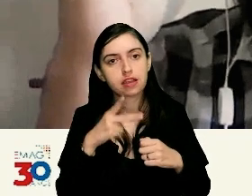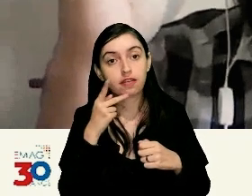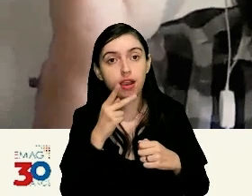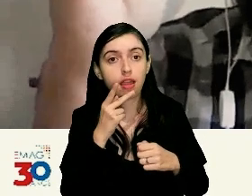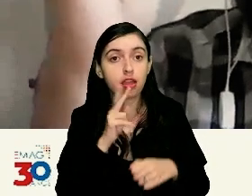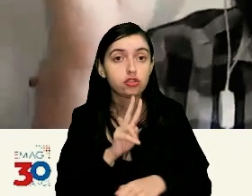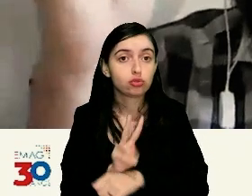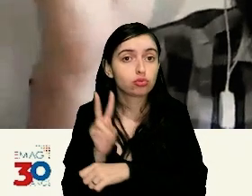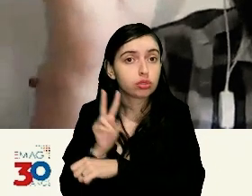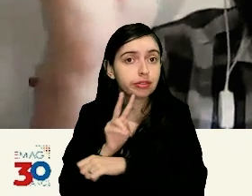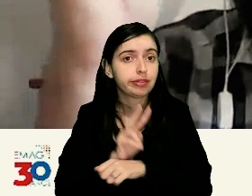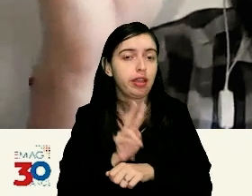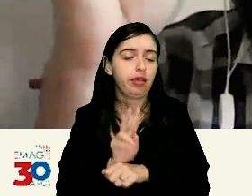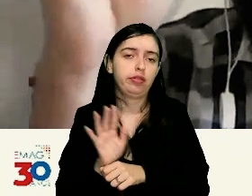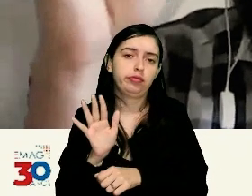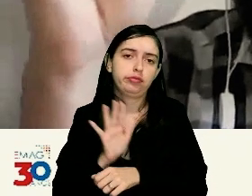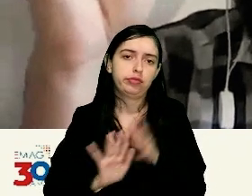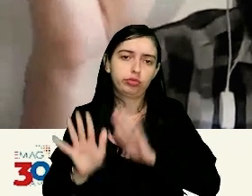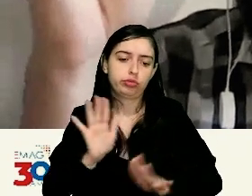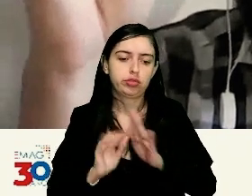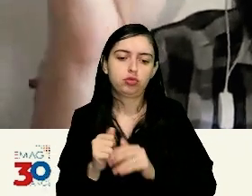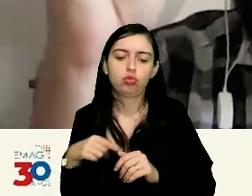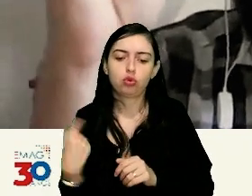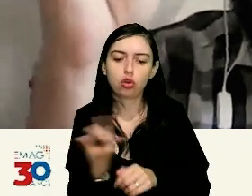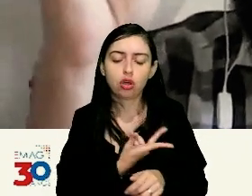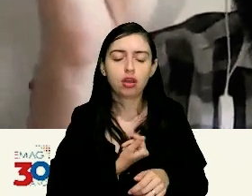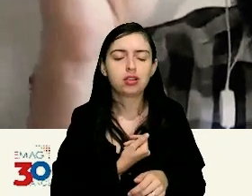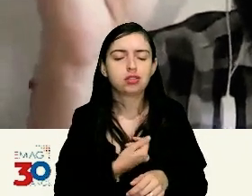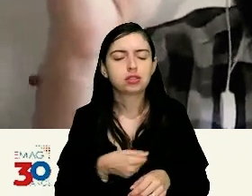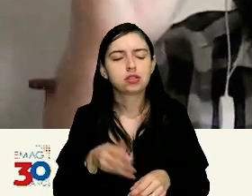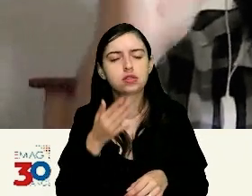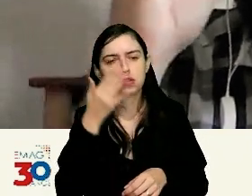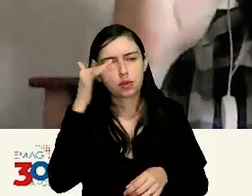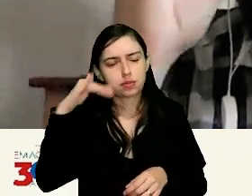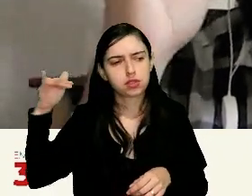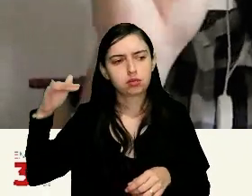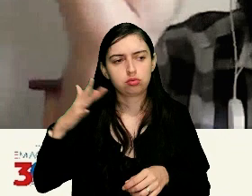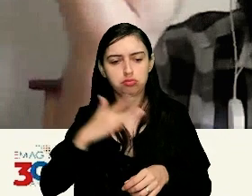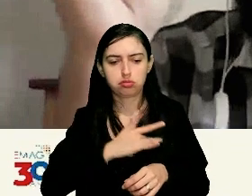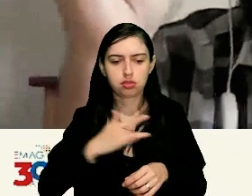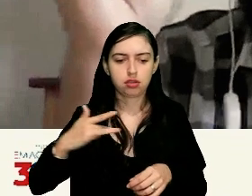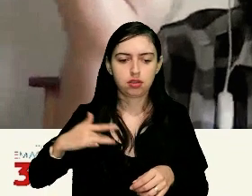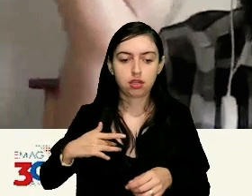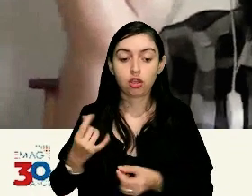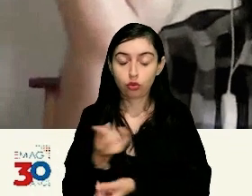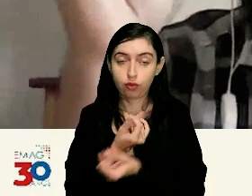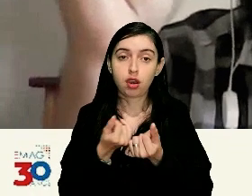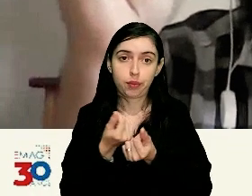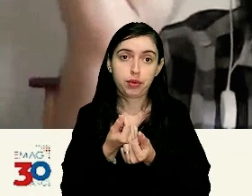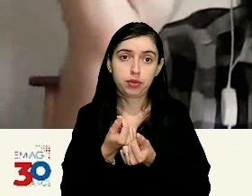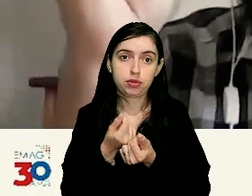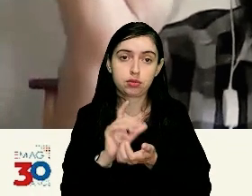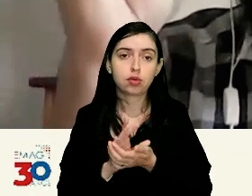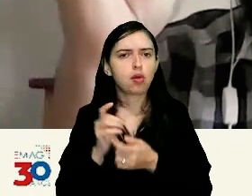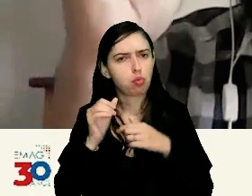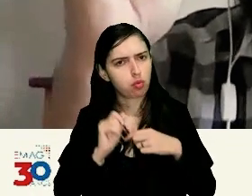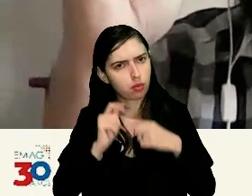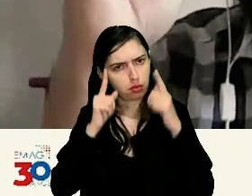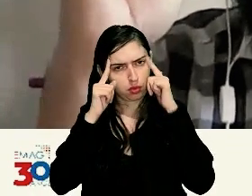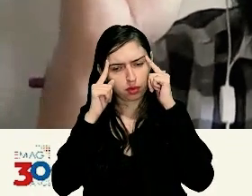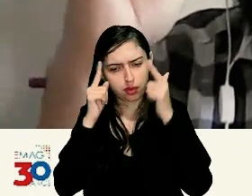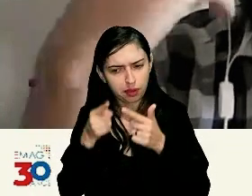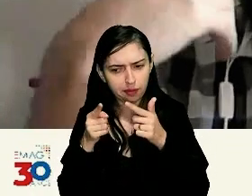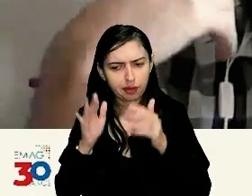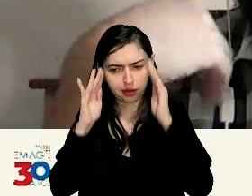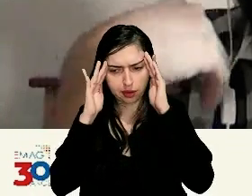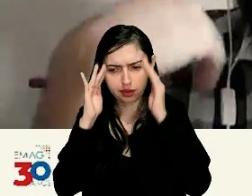assim? Se todos nós somos adultos saudáveis aqui, inclusive economicamente produtivos, é porque alguém dedicou cuidados para nós, né? Então,